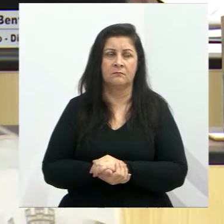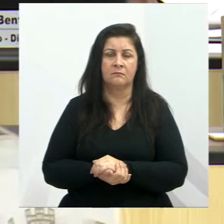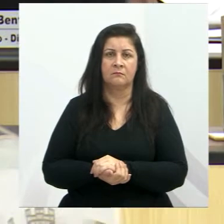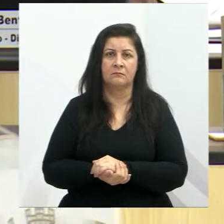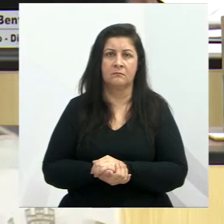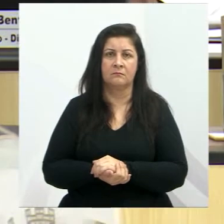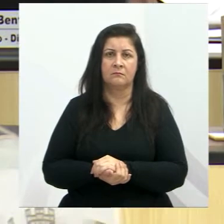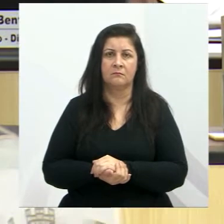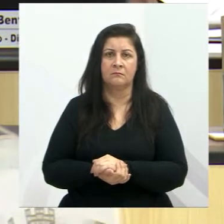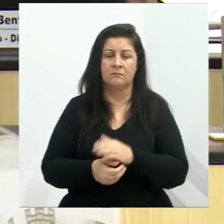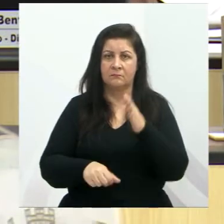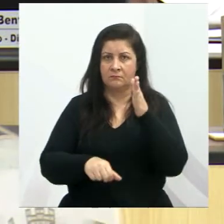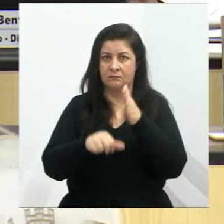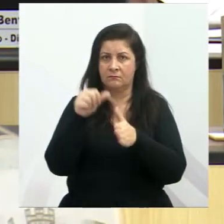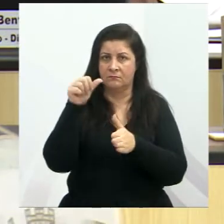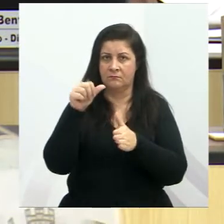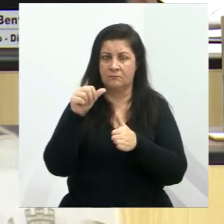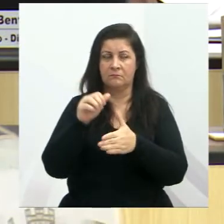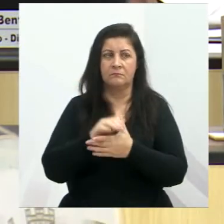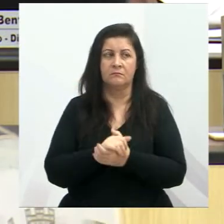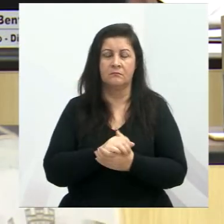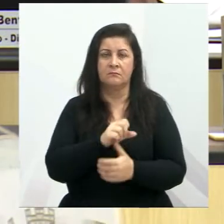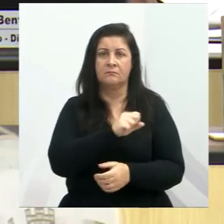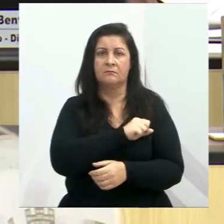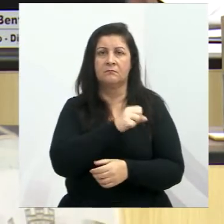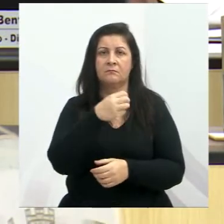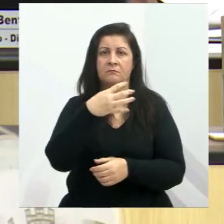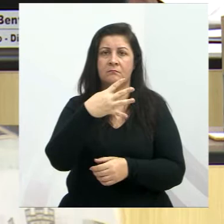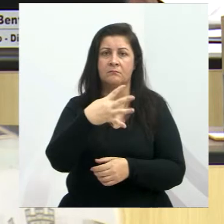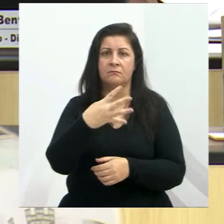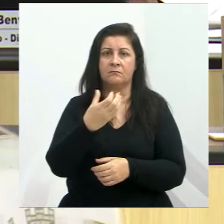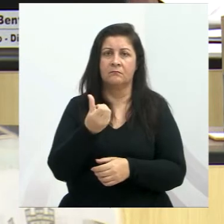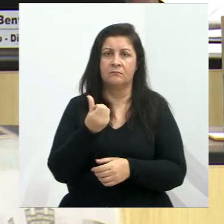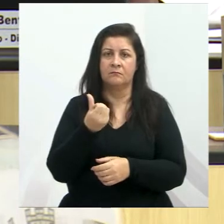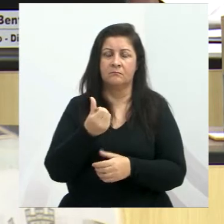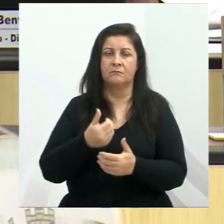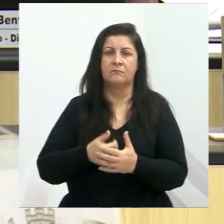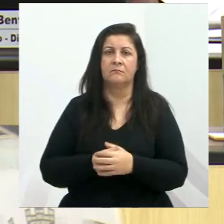Primeiro pedido de informação é número 46.